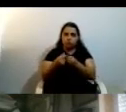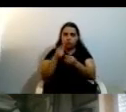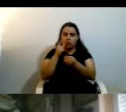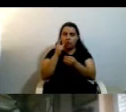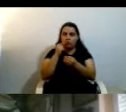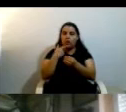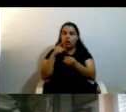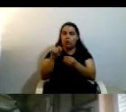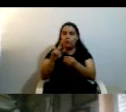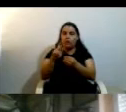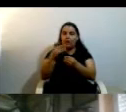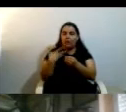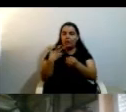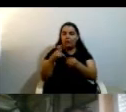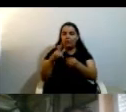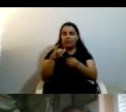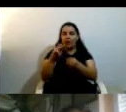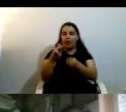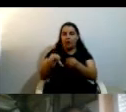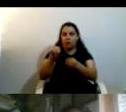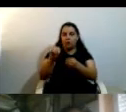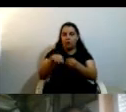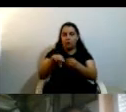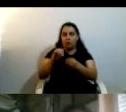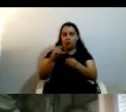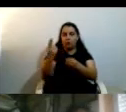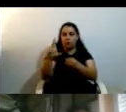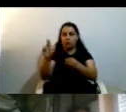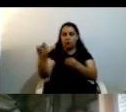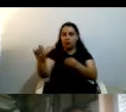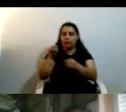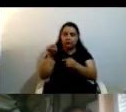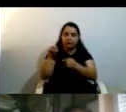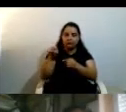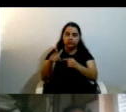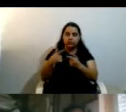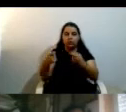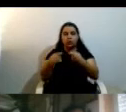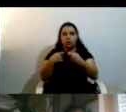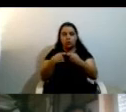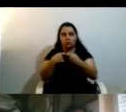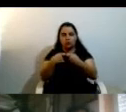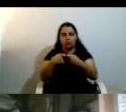o Adriano Moura, que foi também meu colega no Tecido.